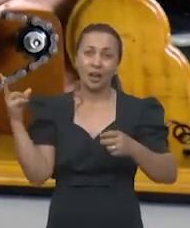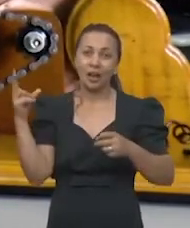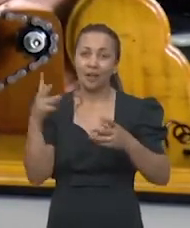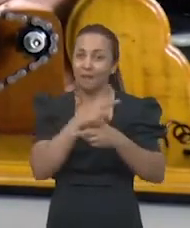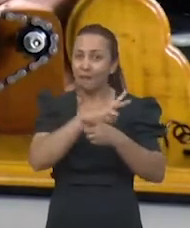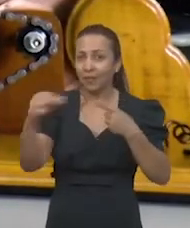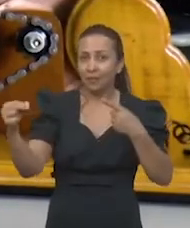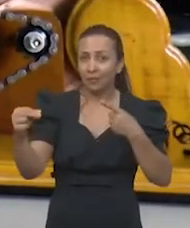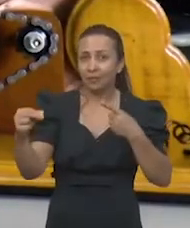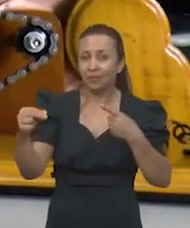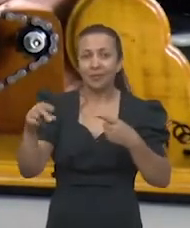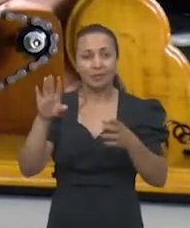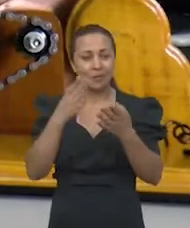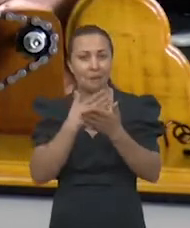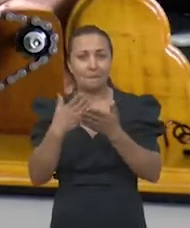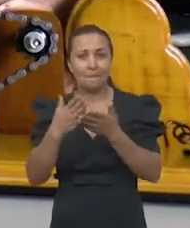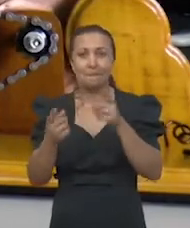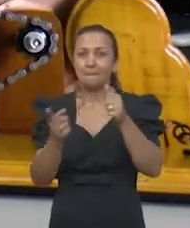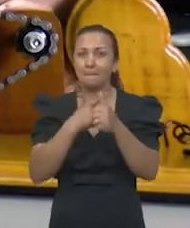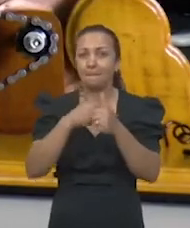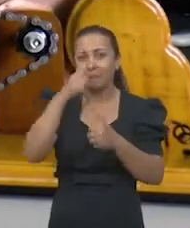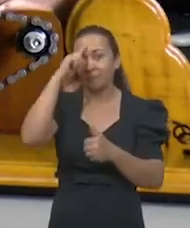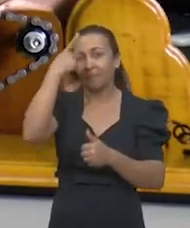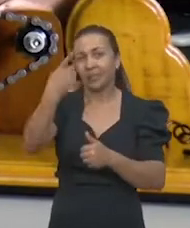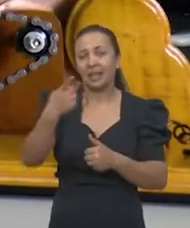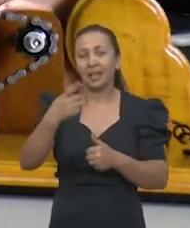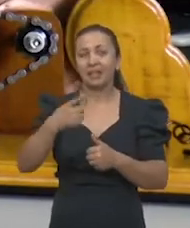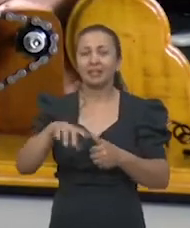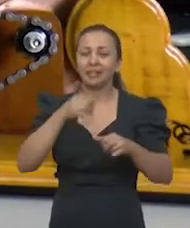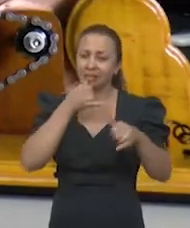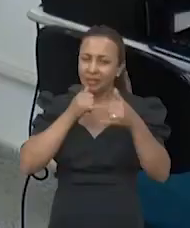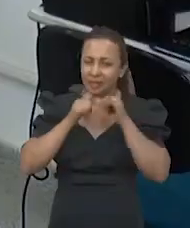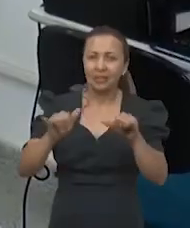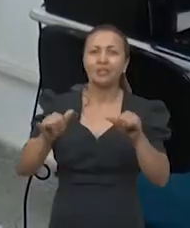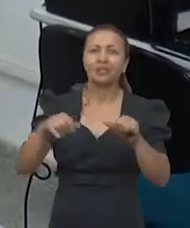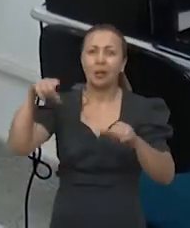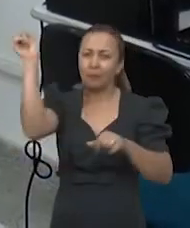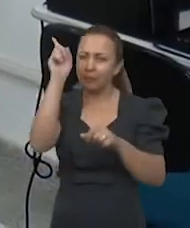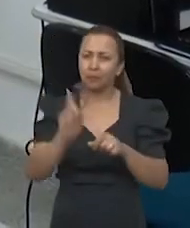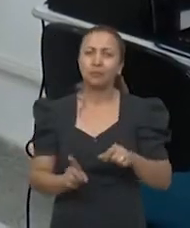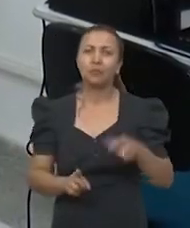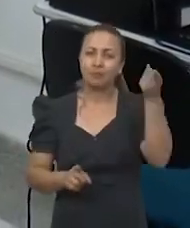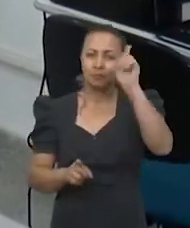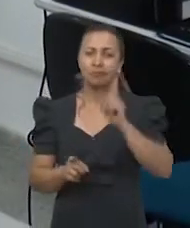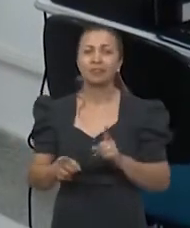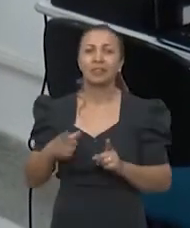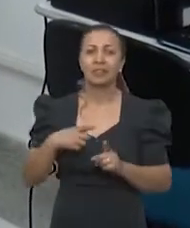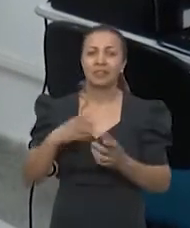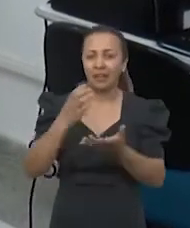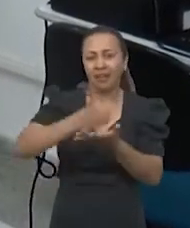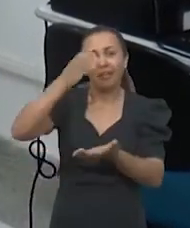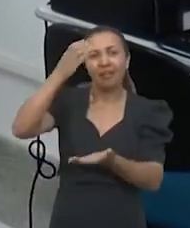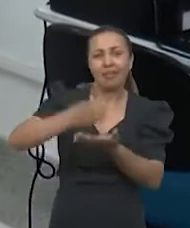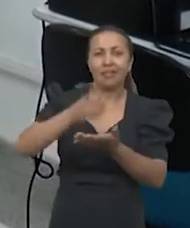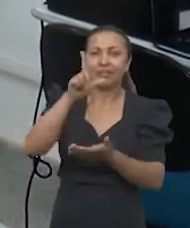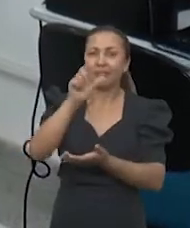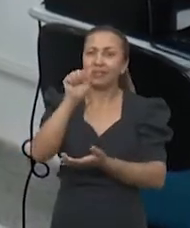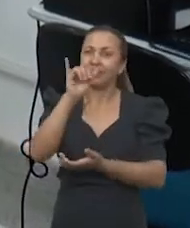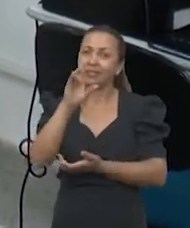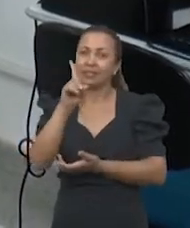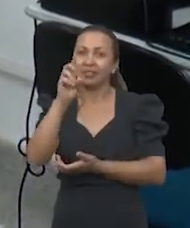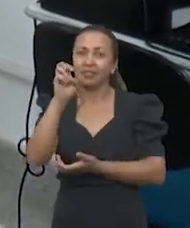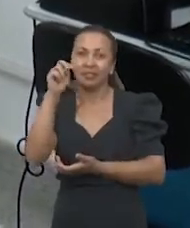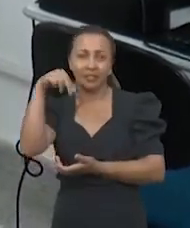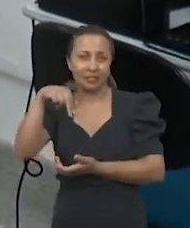porque você vai desde as primeiras ideias da descarga elétrica, depois você consegue guardar energia e tem a garrafa de Leyden, depois